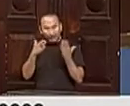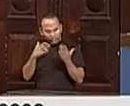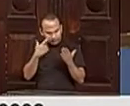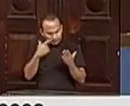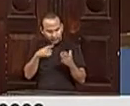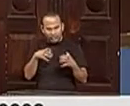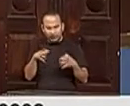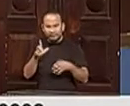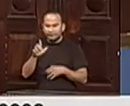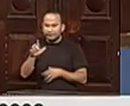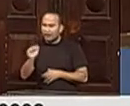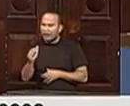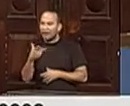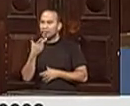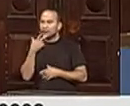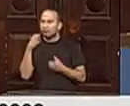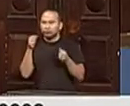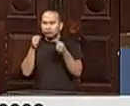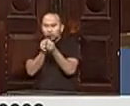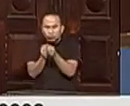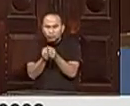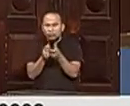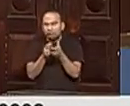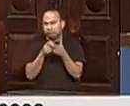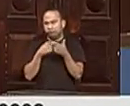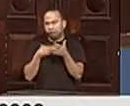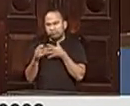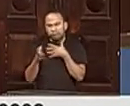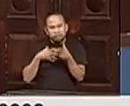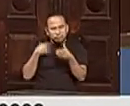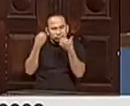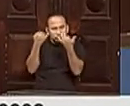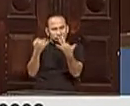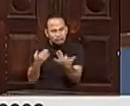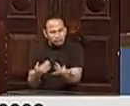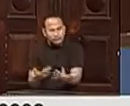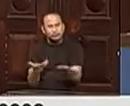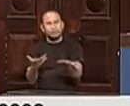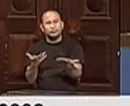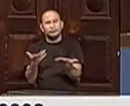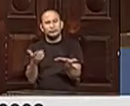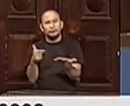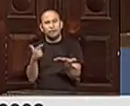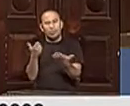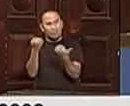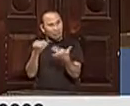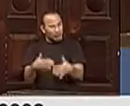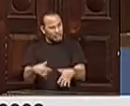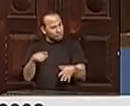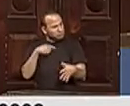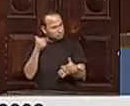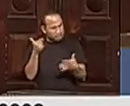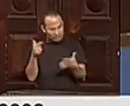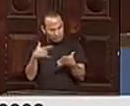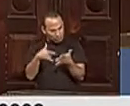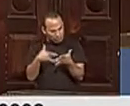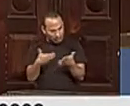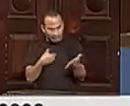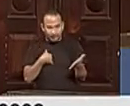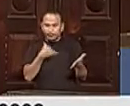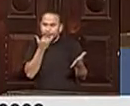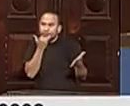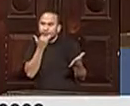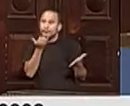vaga, juntos, sem qualquer justificativa. Não há justificativa nesse documento.